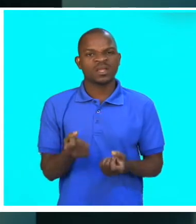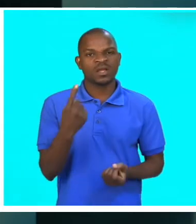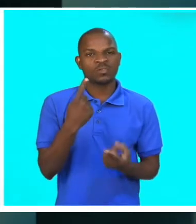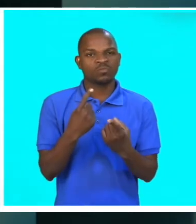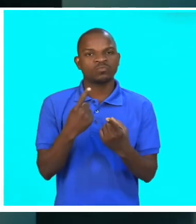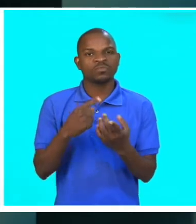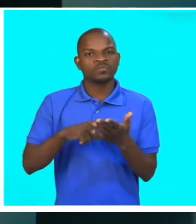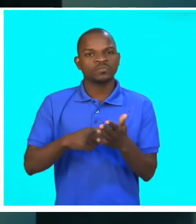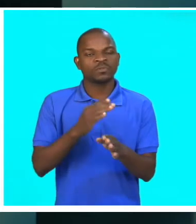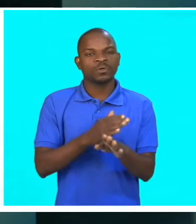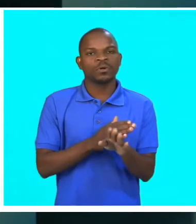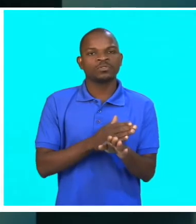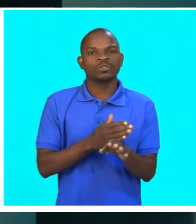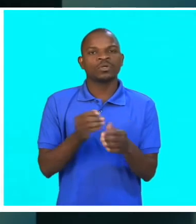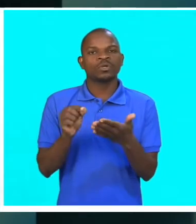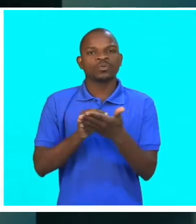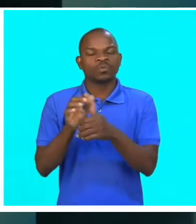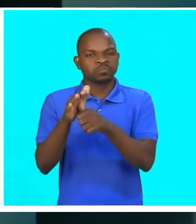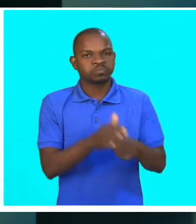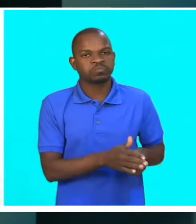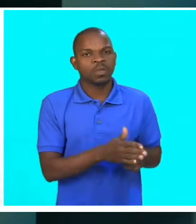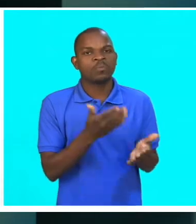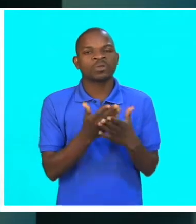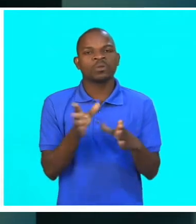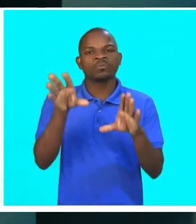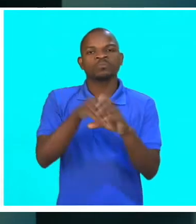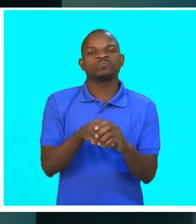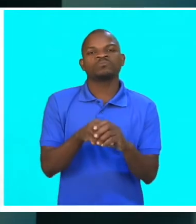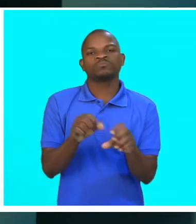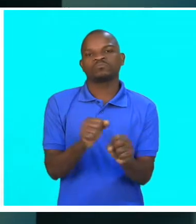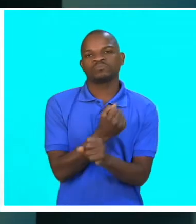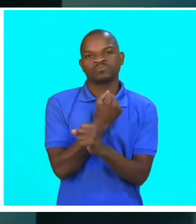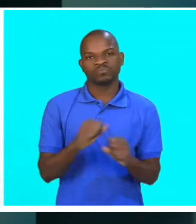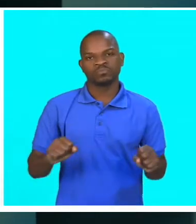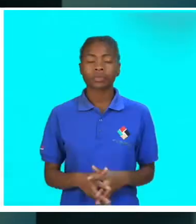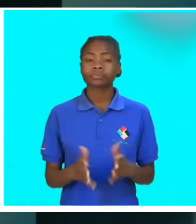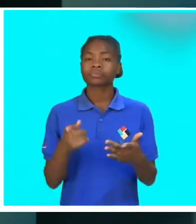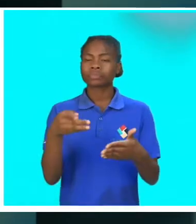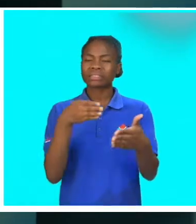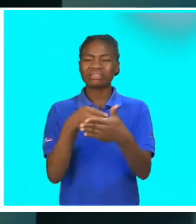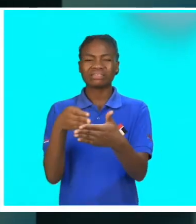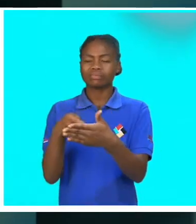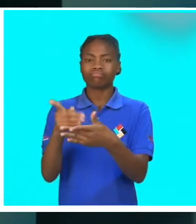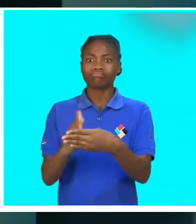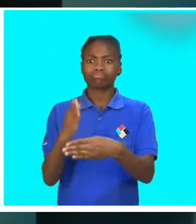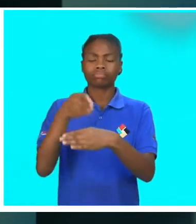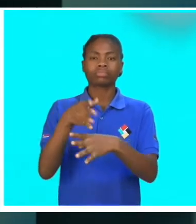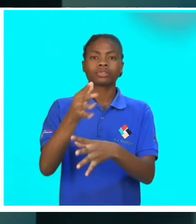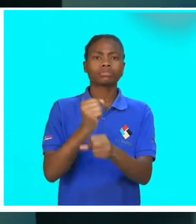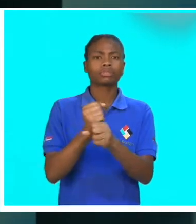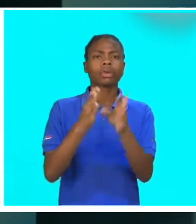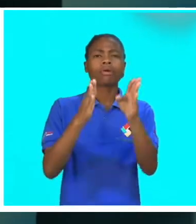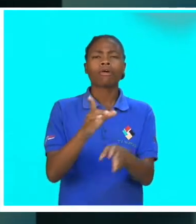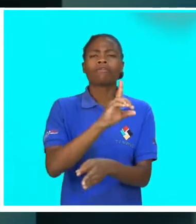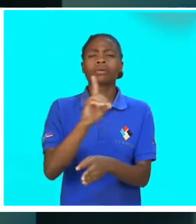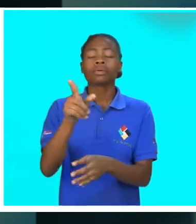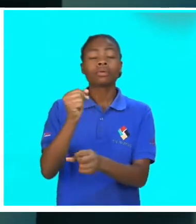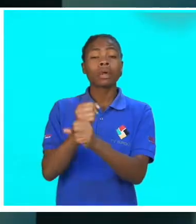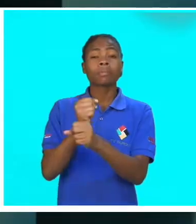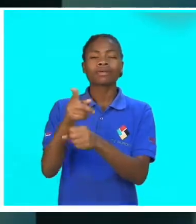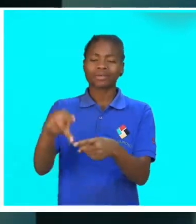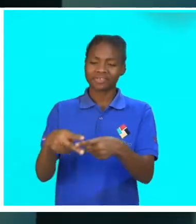momento foi excluída na escola porque ela não podia fazer parte daquela sociedade. Para contornar as barreiras do emprego,